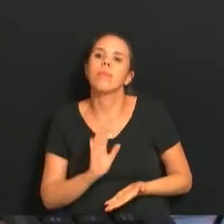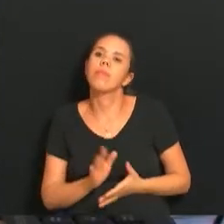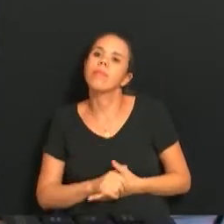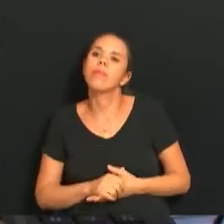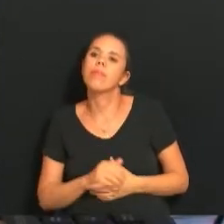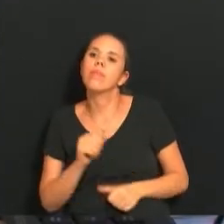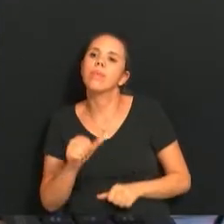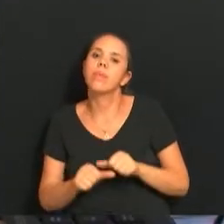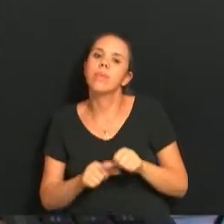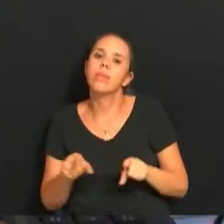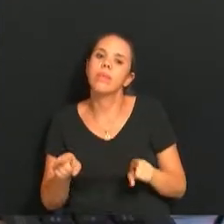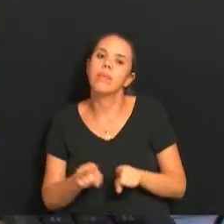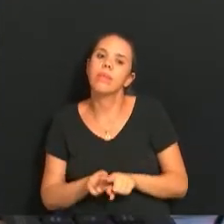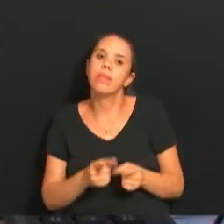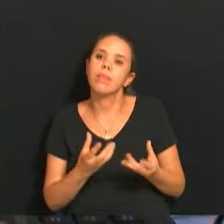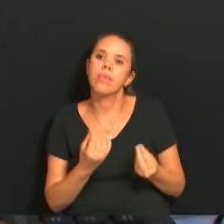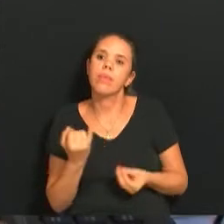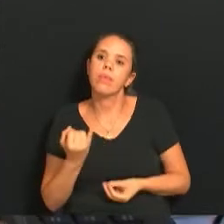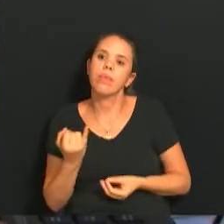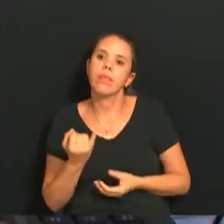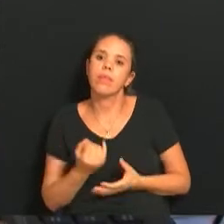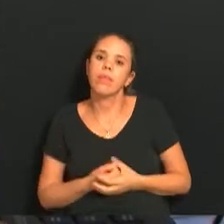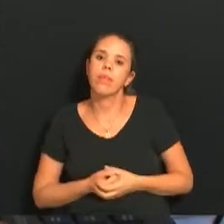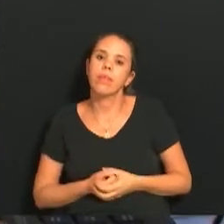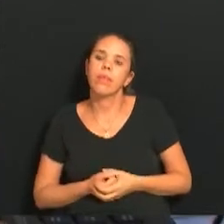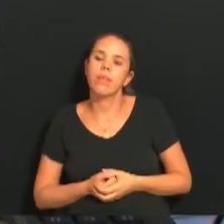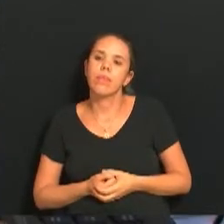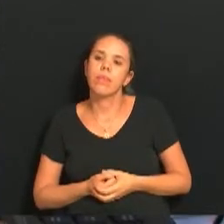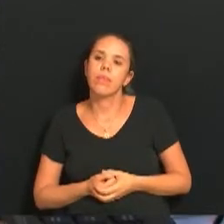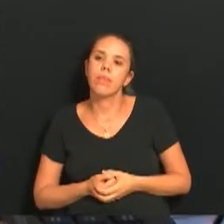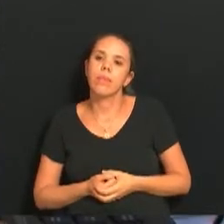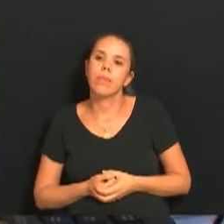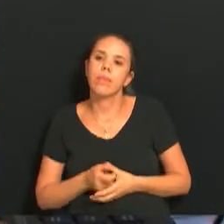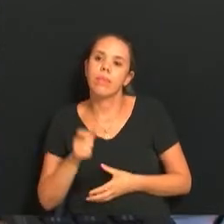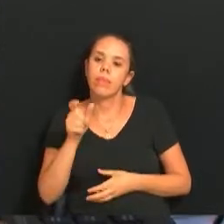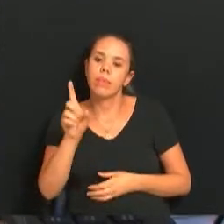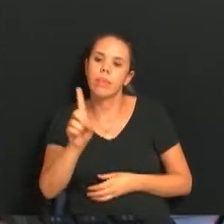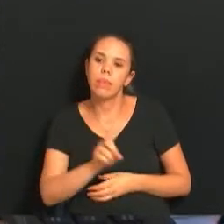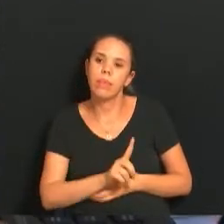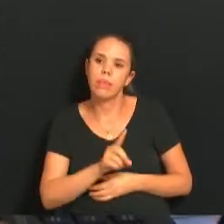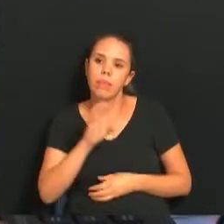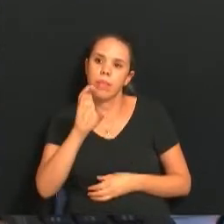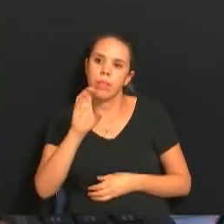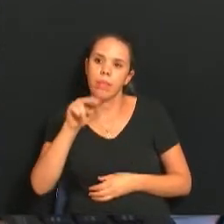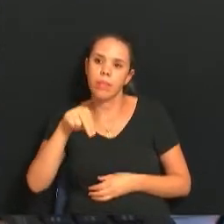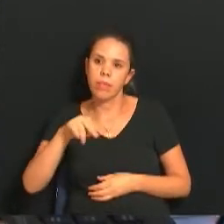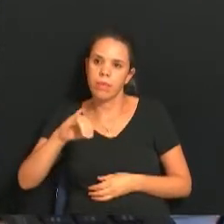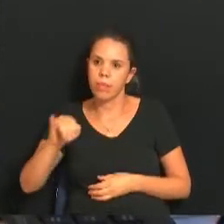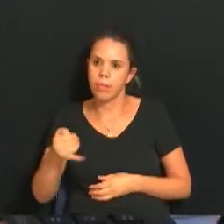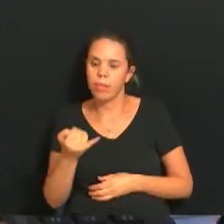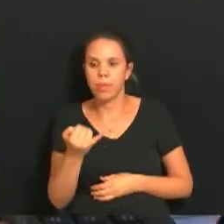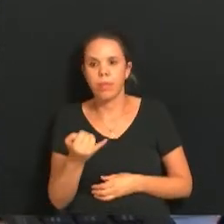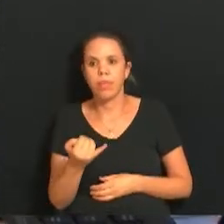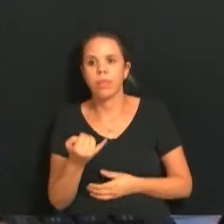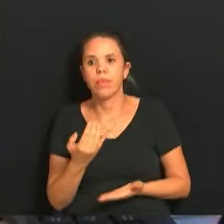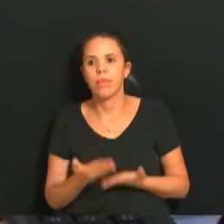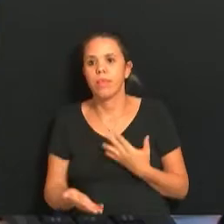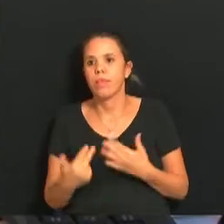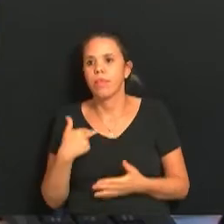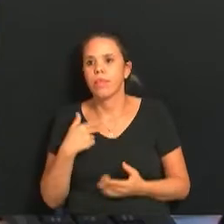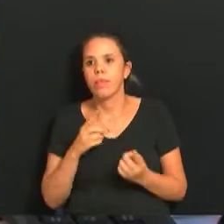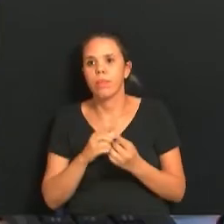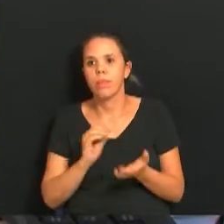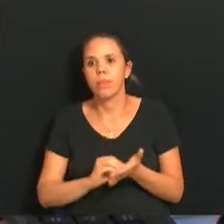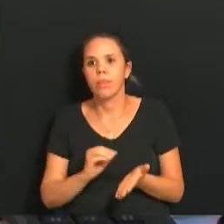alteração também que teve muito importante é que a pessoa venha com o CNPJ em mãos, que não vai mais poder ser